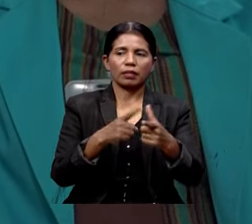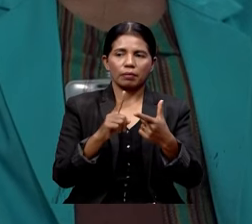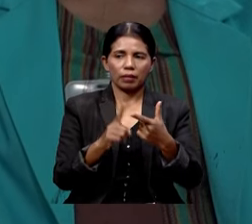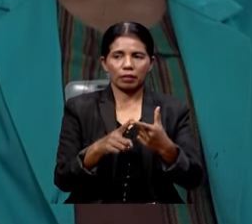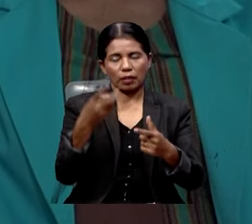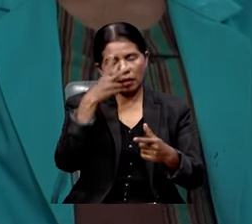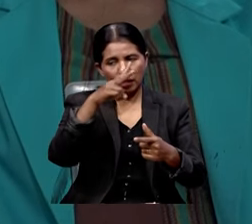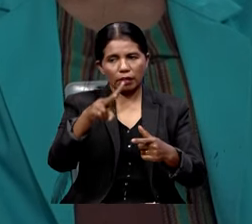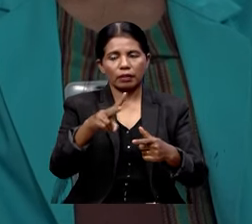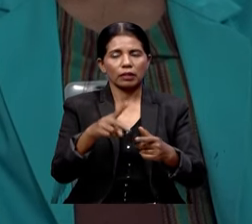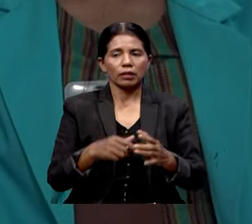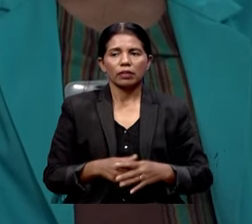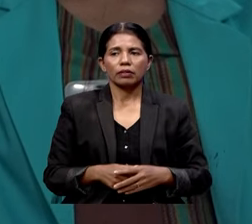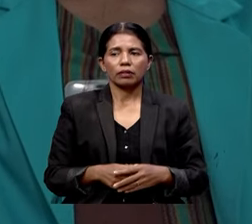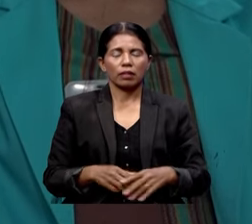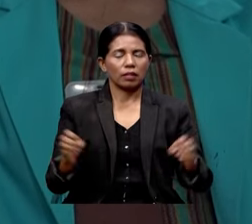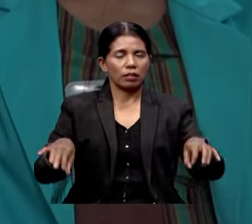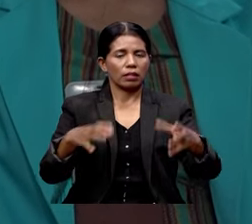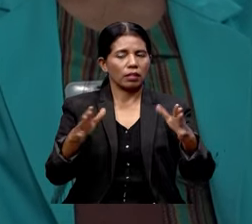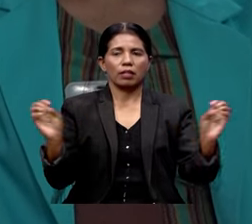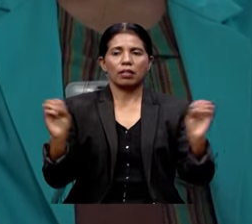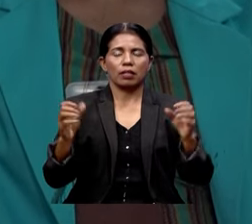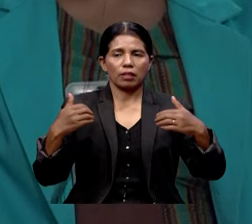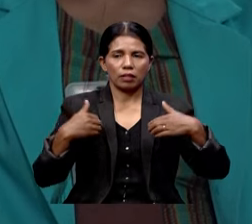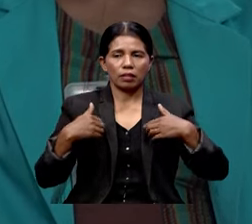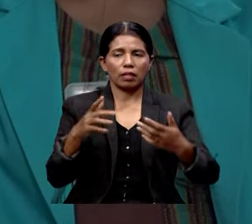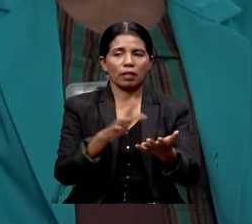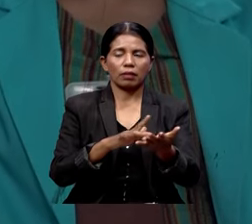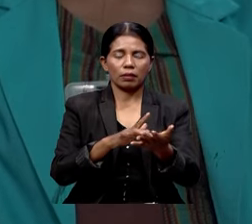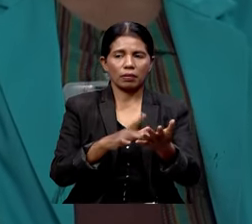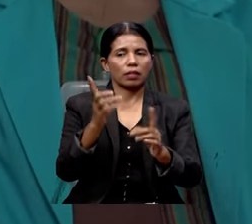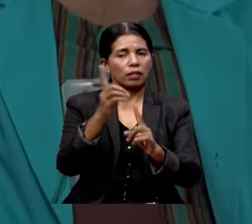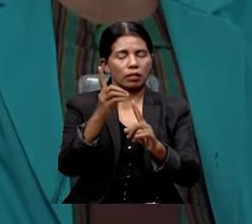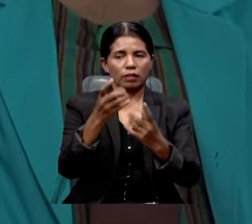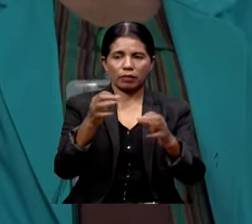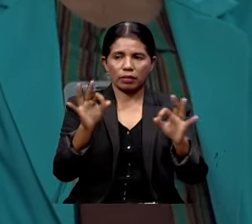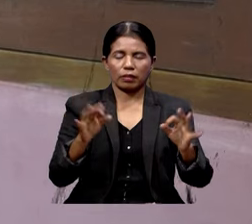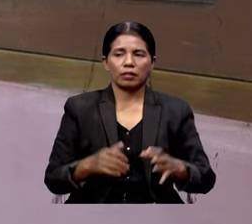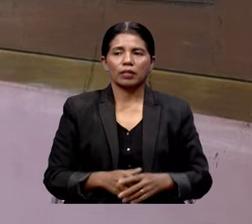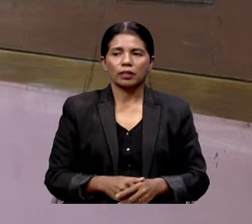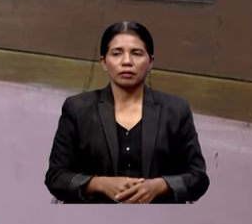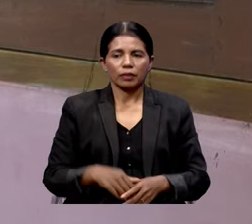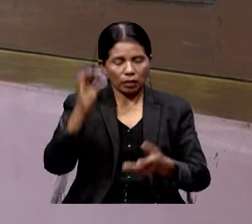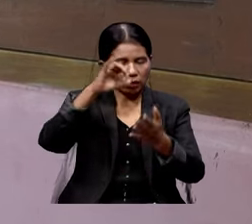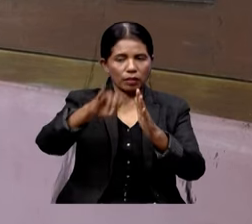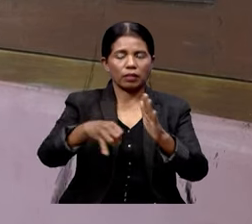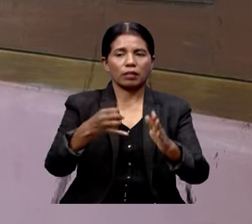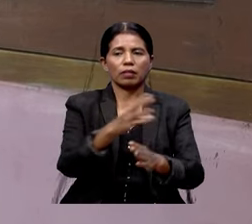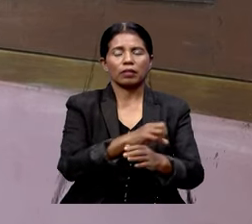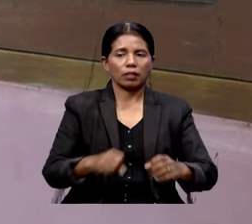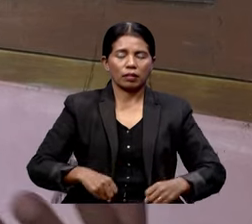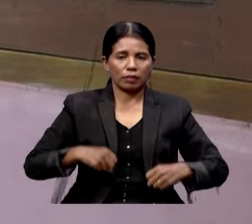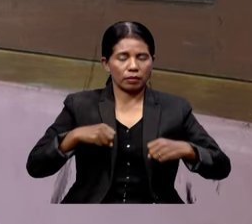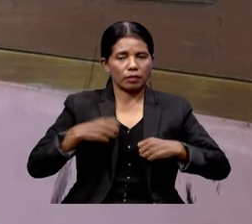zahare funcionamento la iha ay moro sem so spair foto ni Secretário Regional ba Assunto Saúde Raioa e